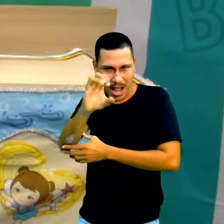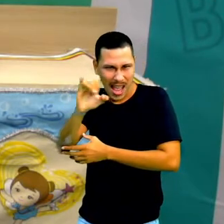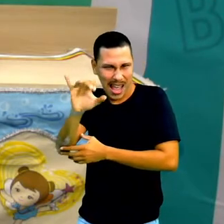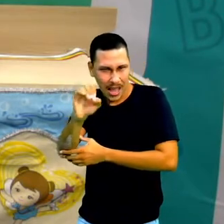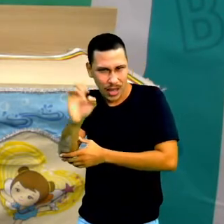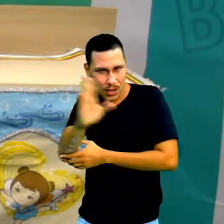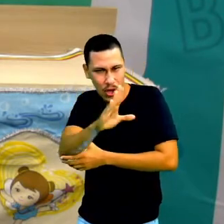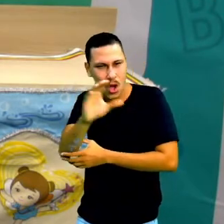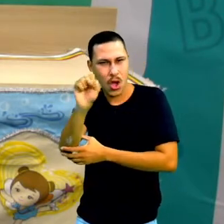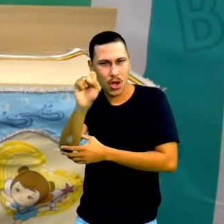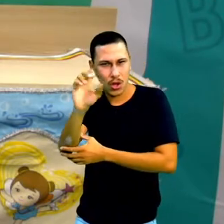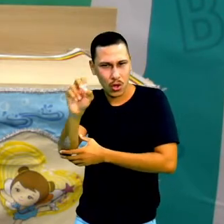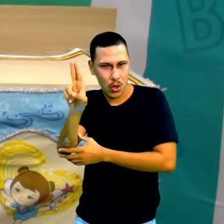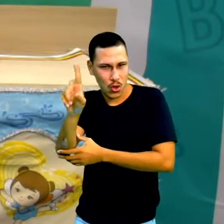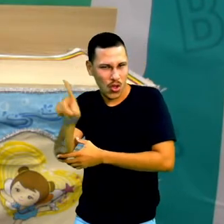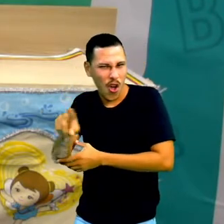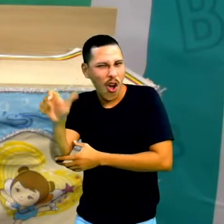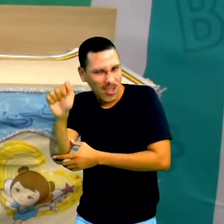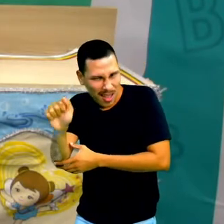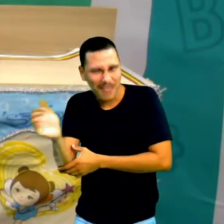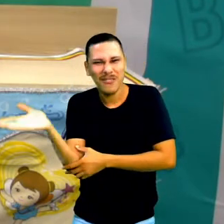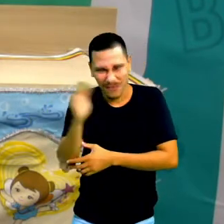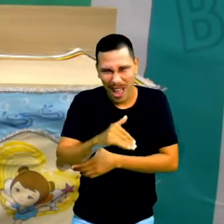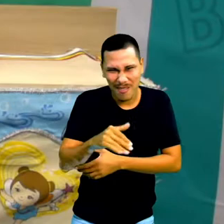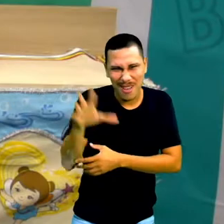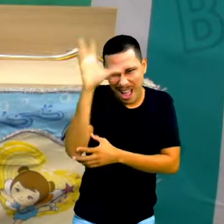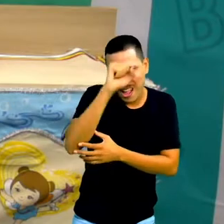clássico. Isso mesmo. Então, vamos saber.